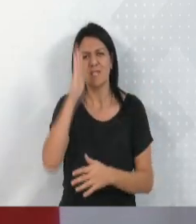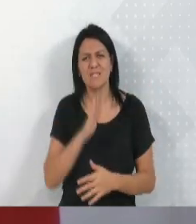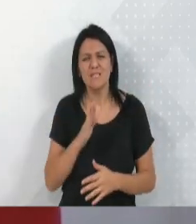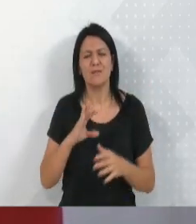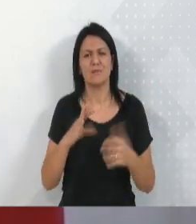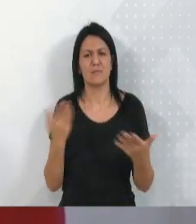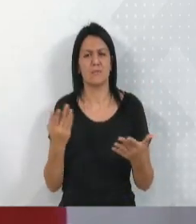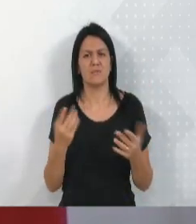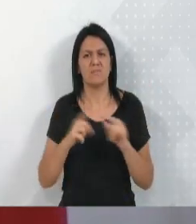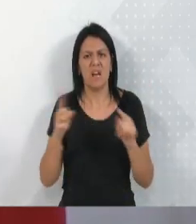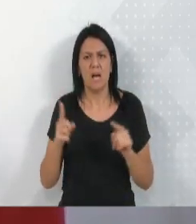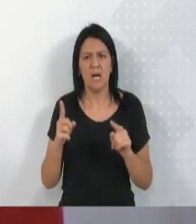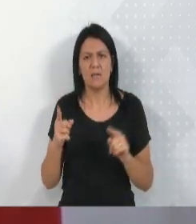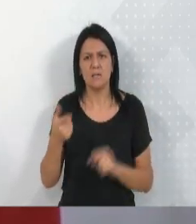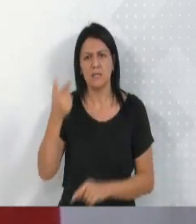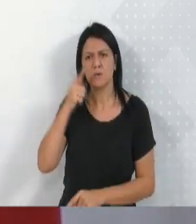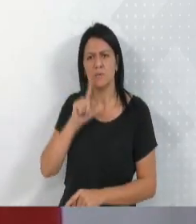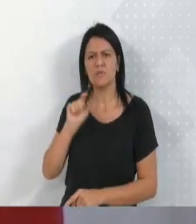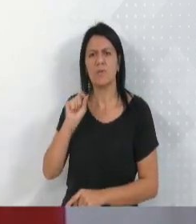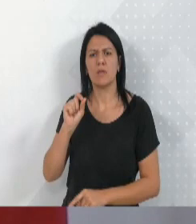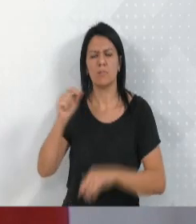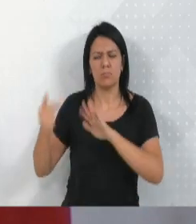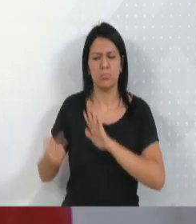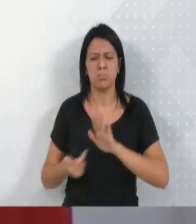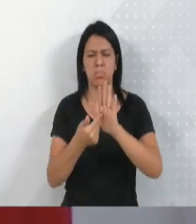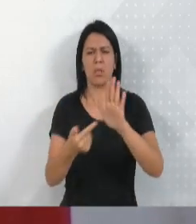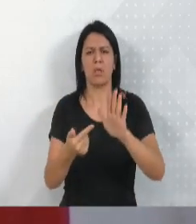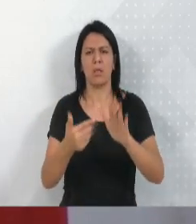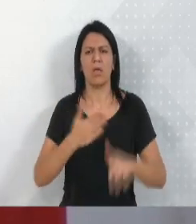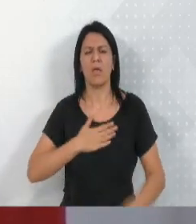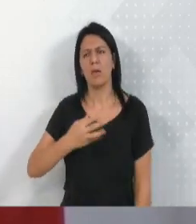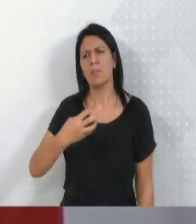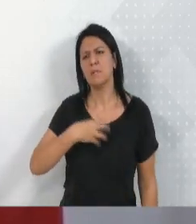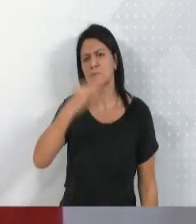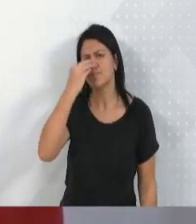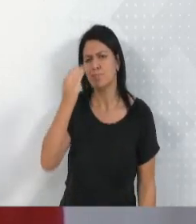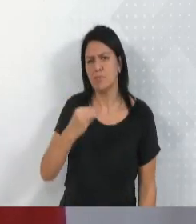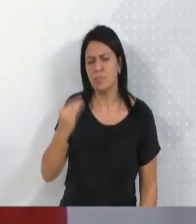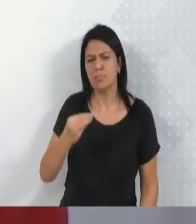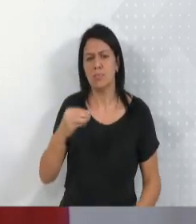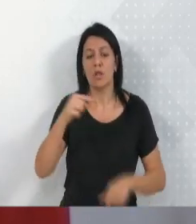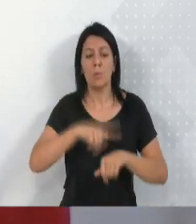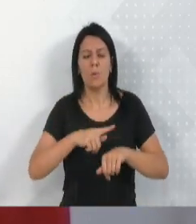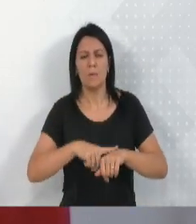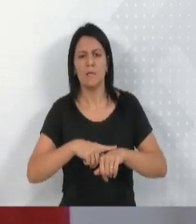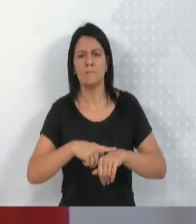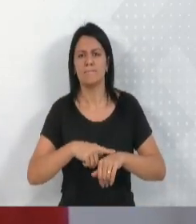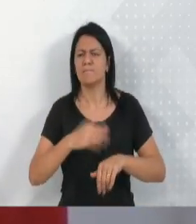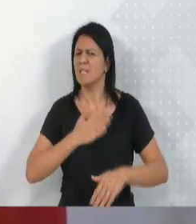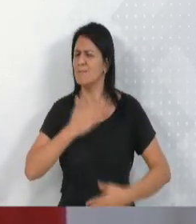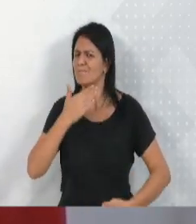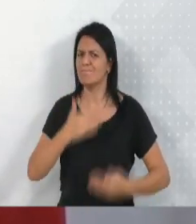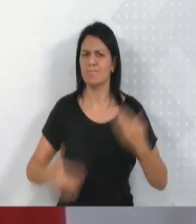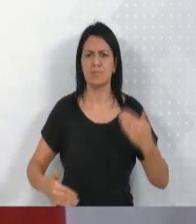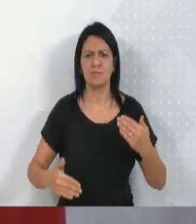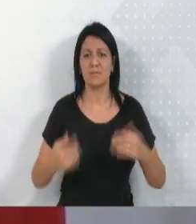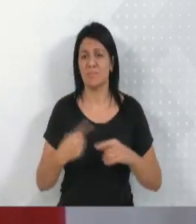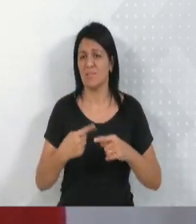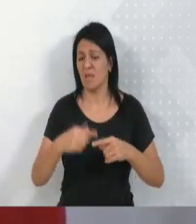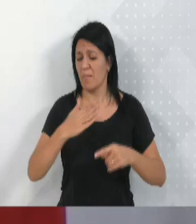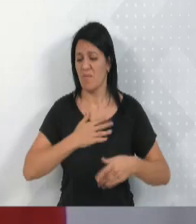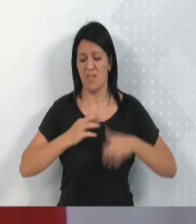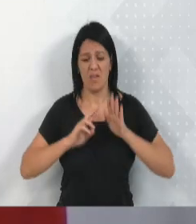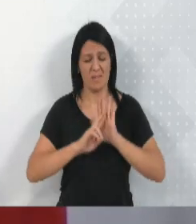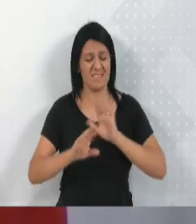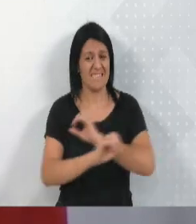conseguir impor a sua visão de mundo, a sua tese dos excluídos, no momento menos oportuno possível. O meu repúdio, porque isso não me representa,